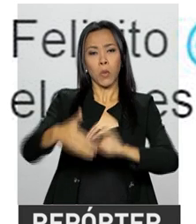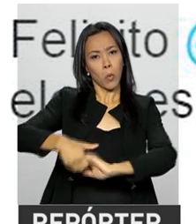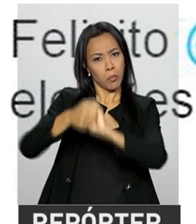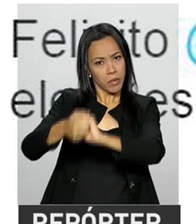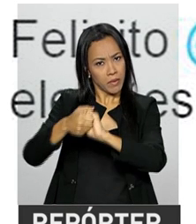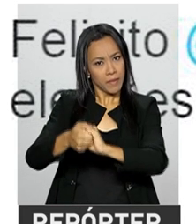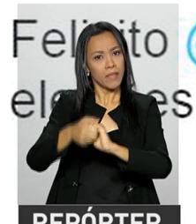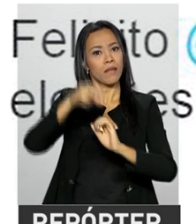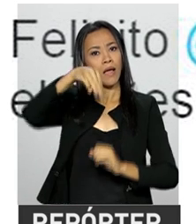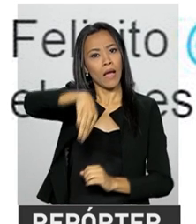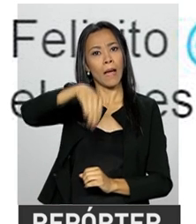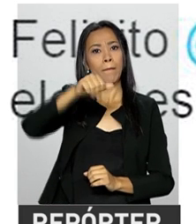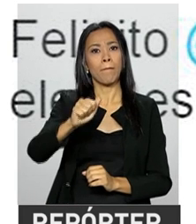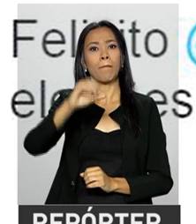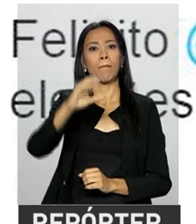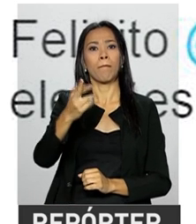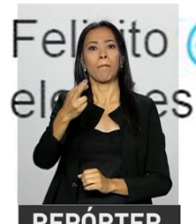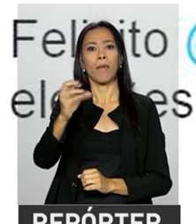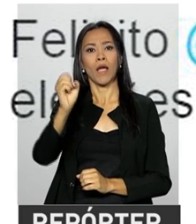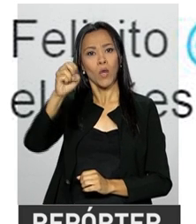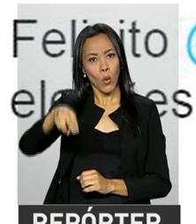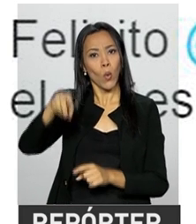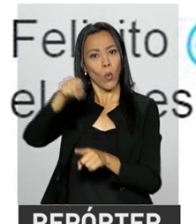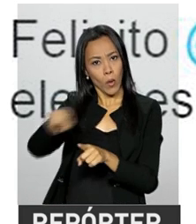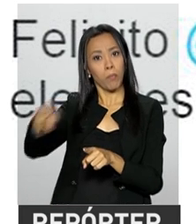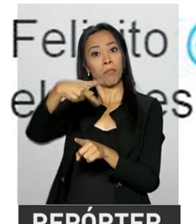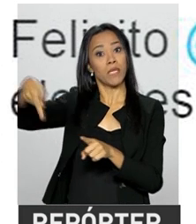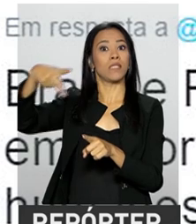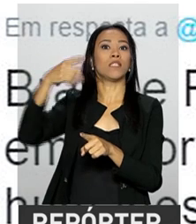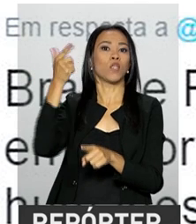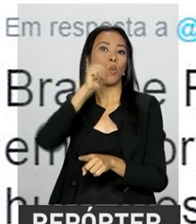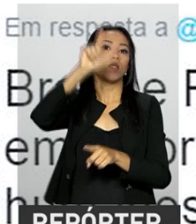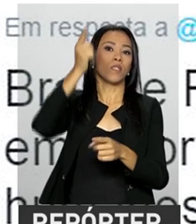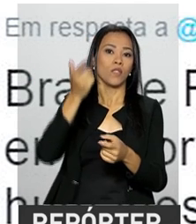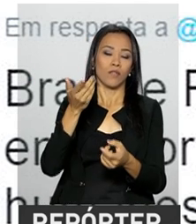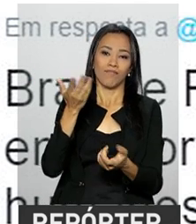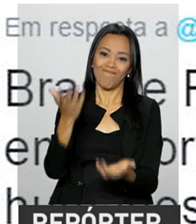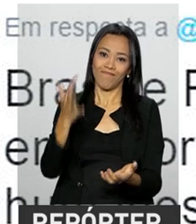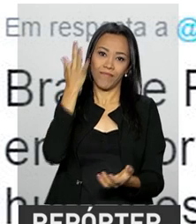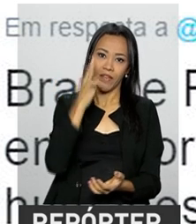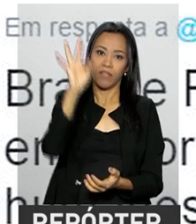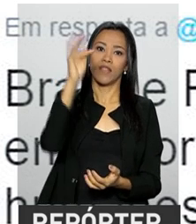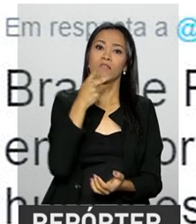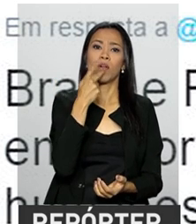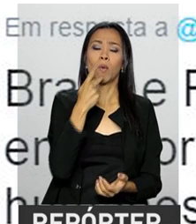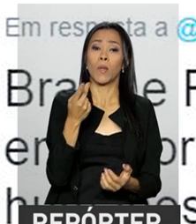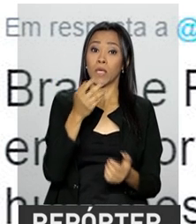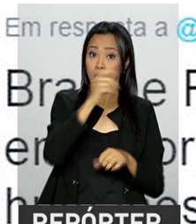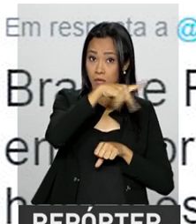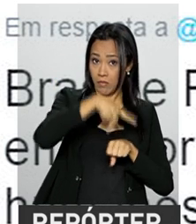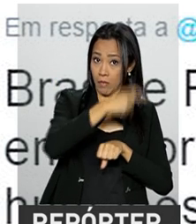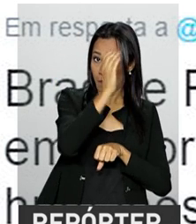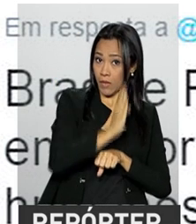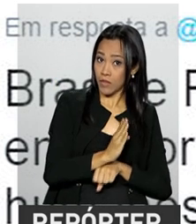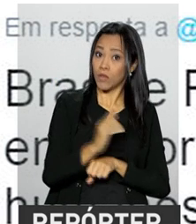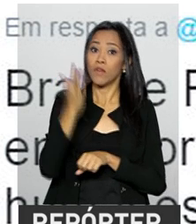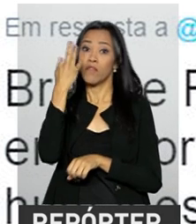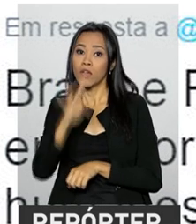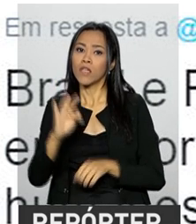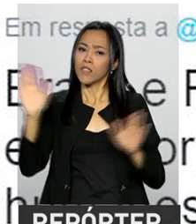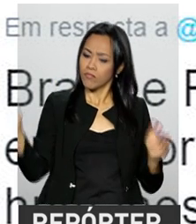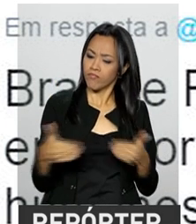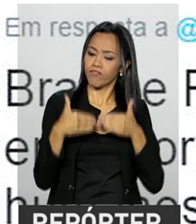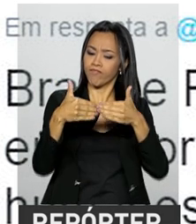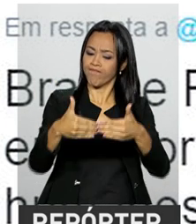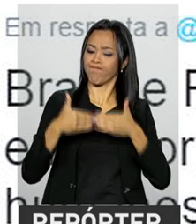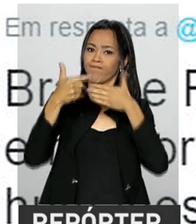a macron além de felicitar o candidato vencedor nas eleições francesas temer disse que Brasil e França continuarão a trabalhar